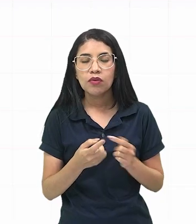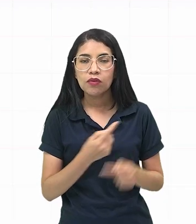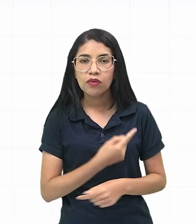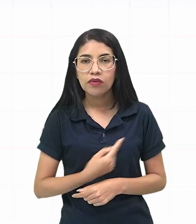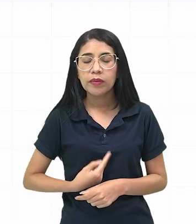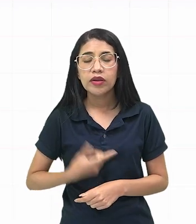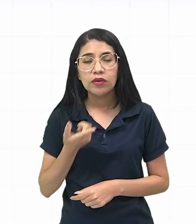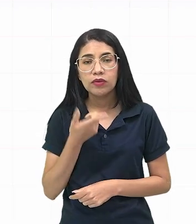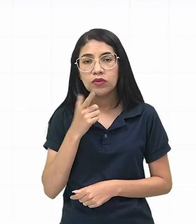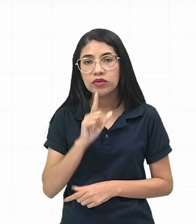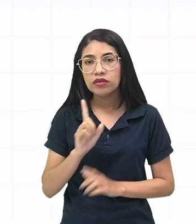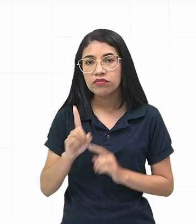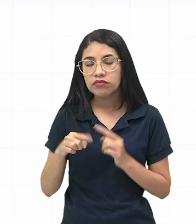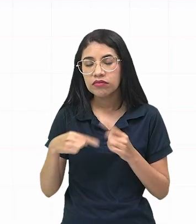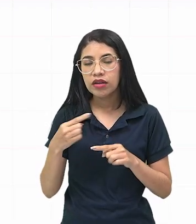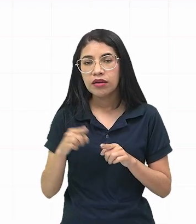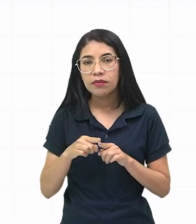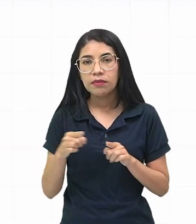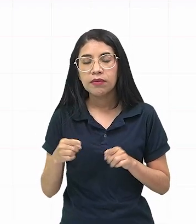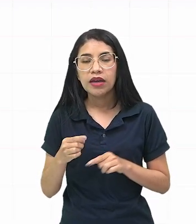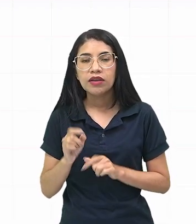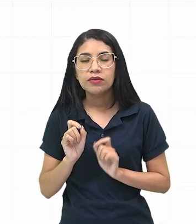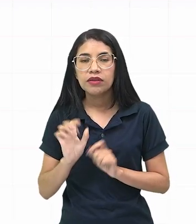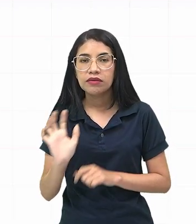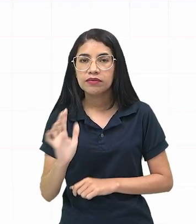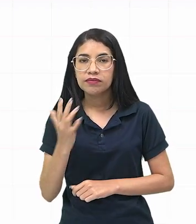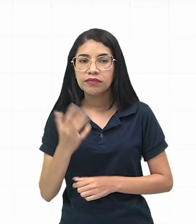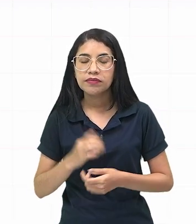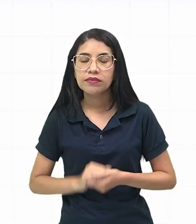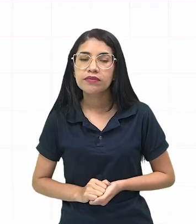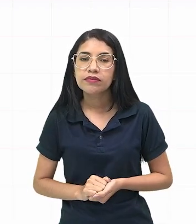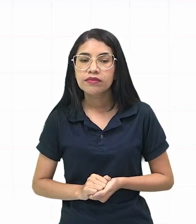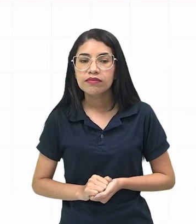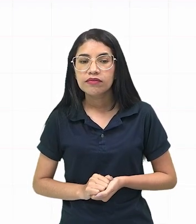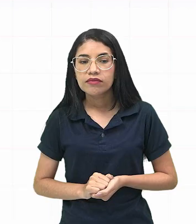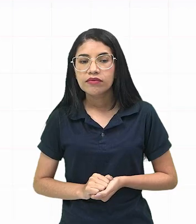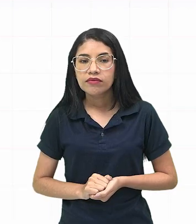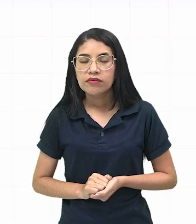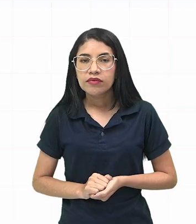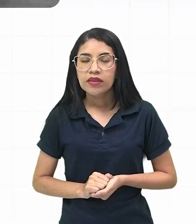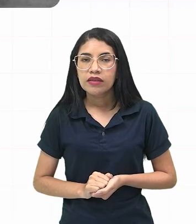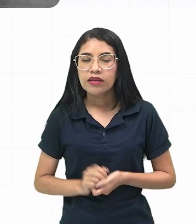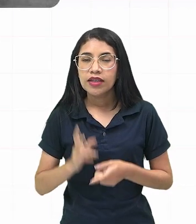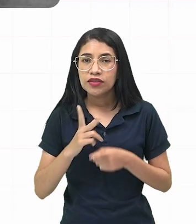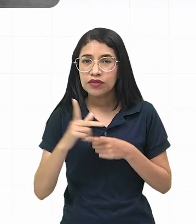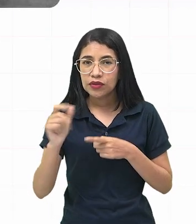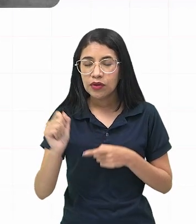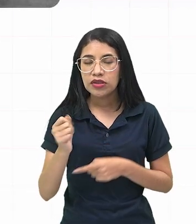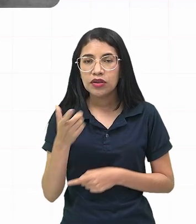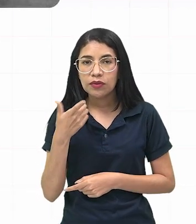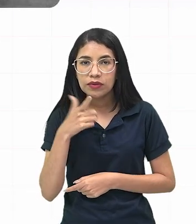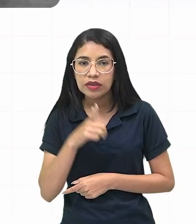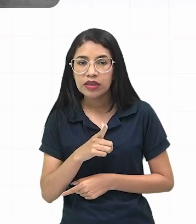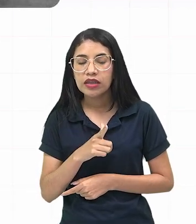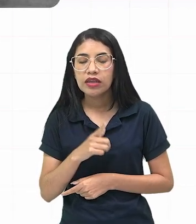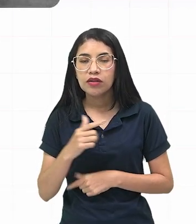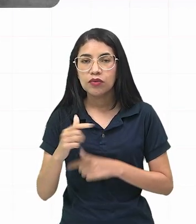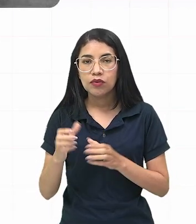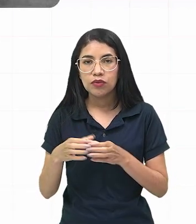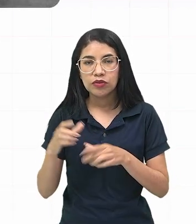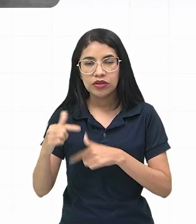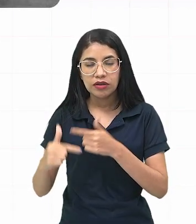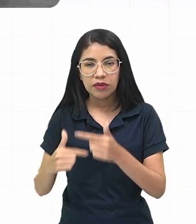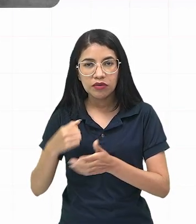algum sucesso, né? Só que, na próxima tela, como a gente vai ver, né, essas vitórias que eles tiveram ali, os trabalhadores com